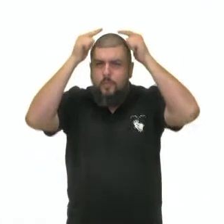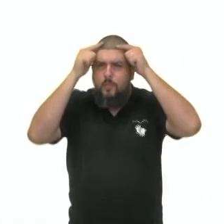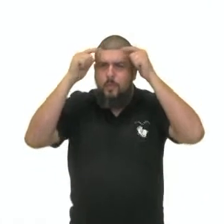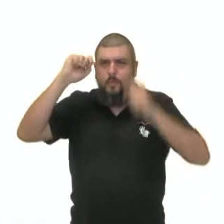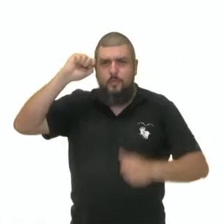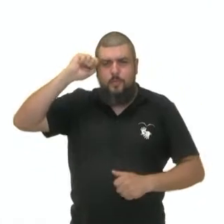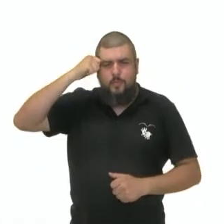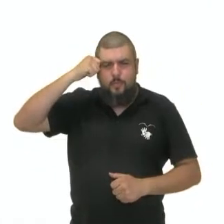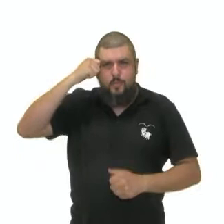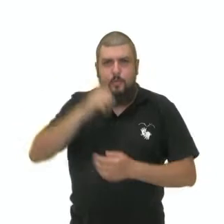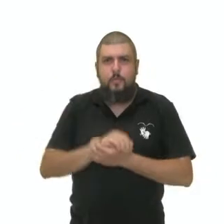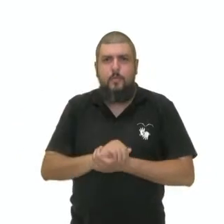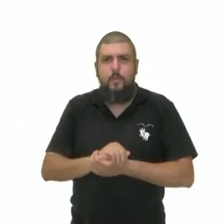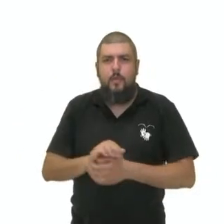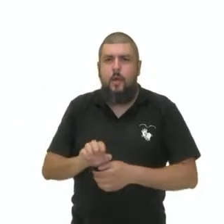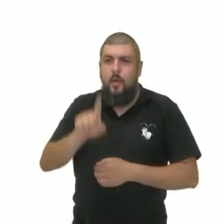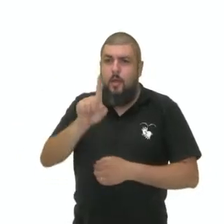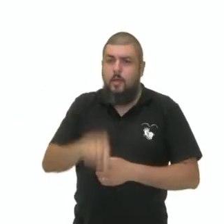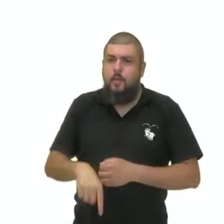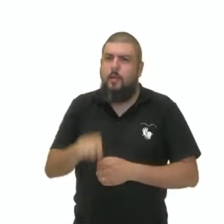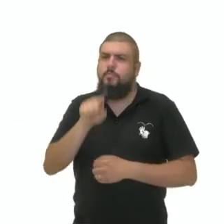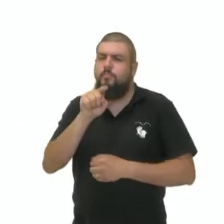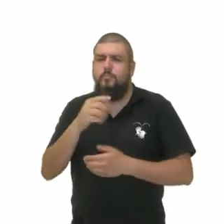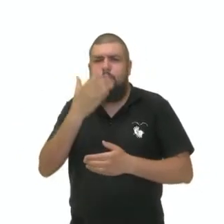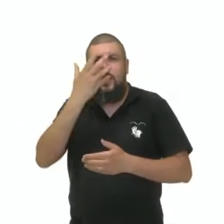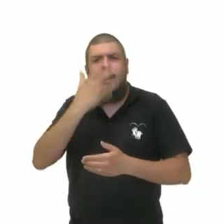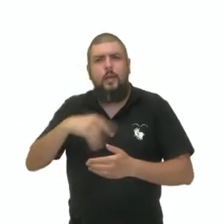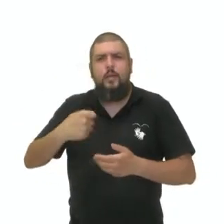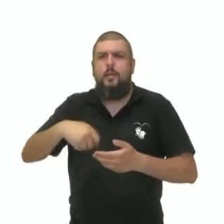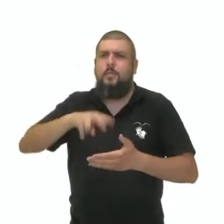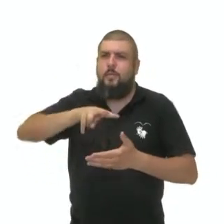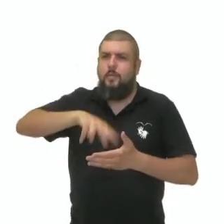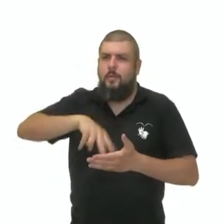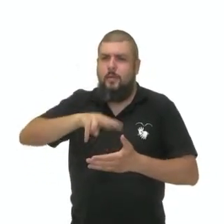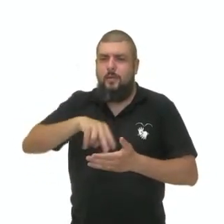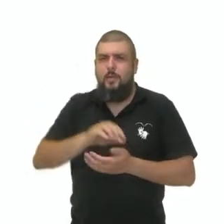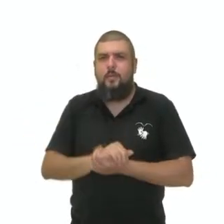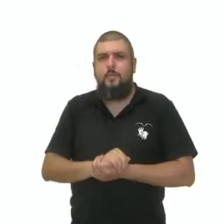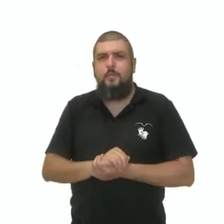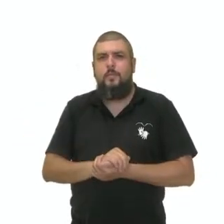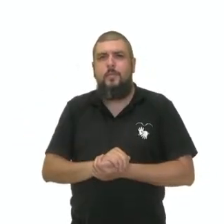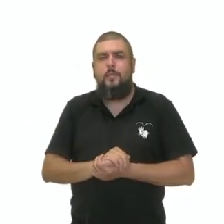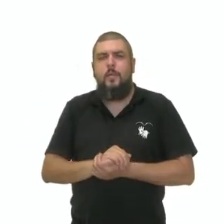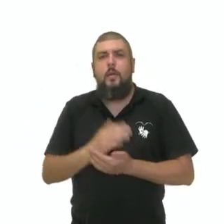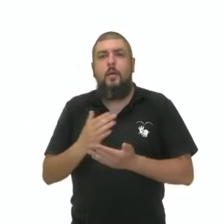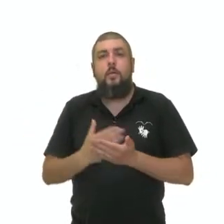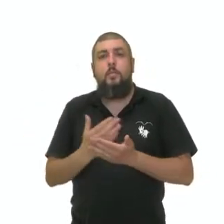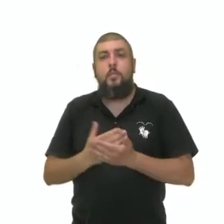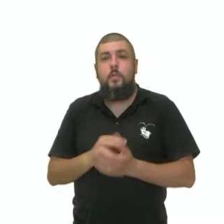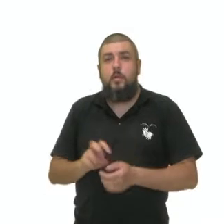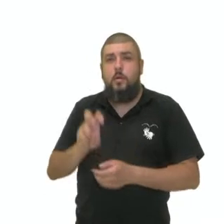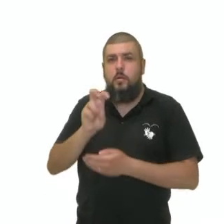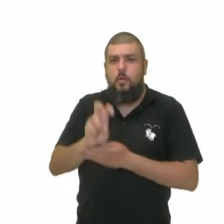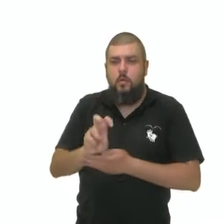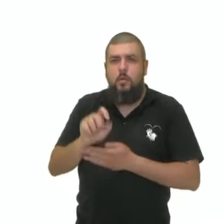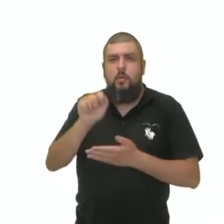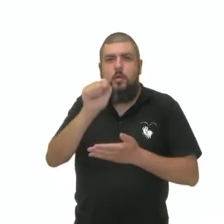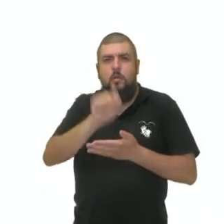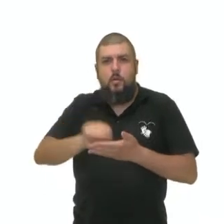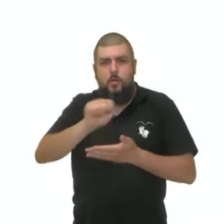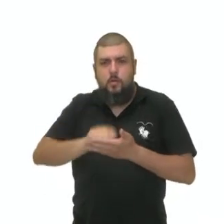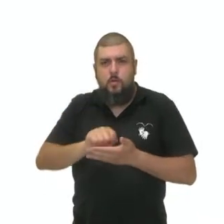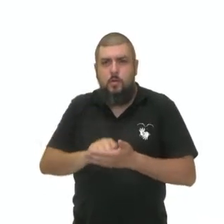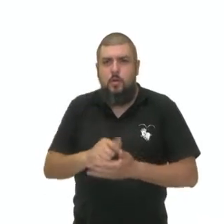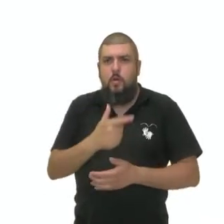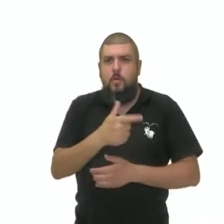sua criança precisa ler. Página 5, Rodrigo Casarim, foi escrita no dia